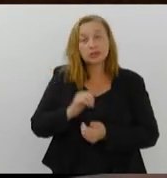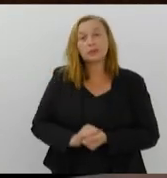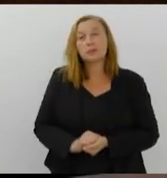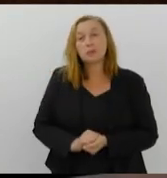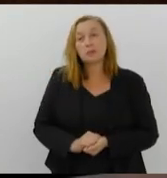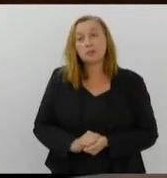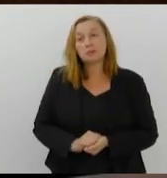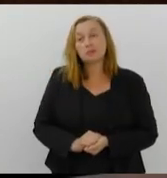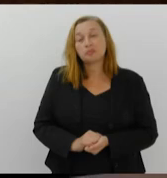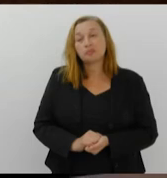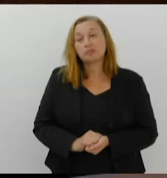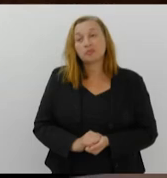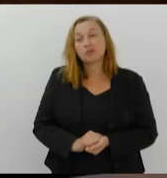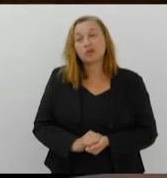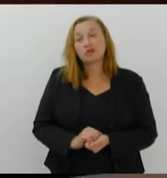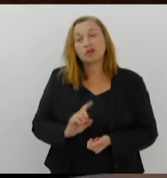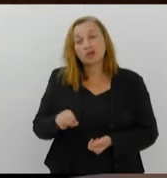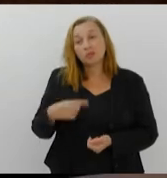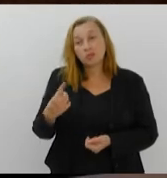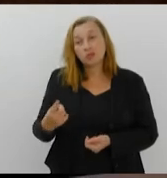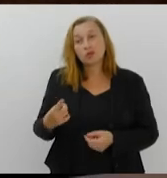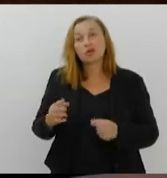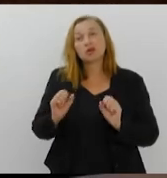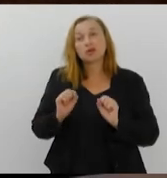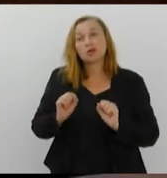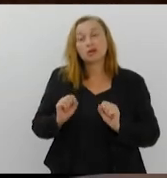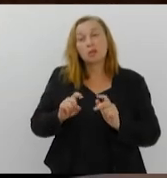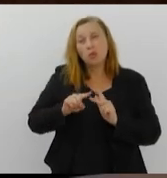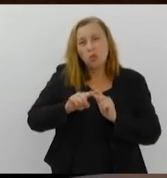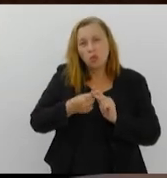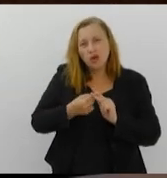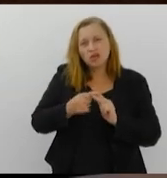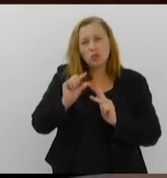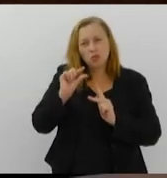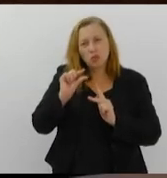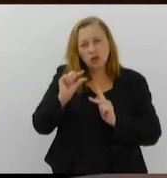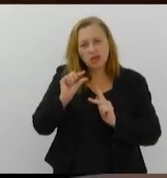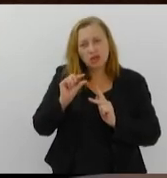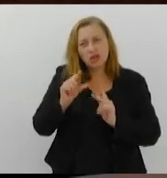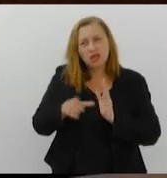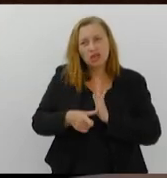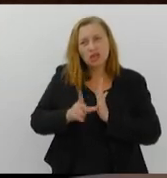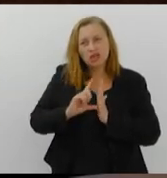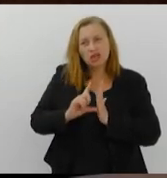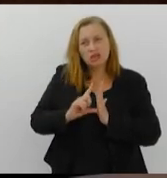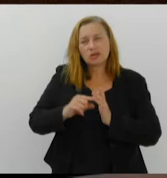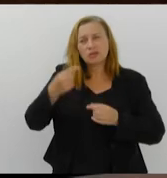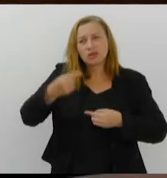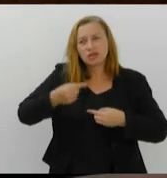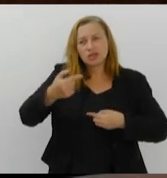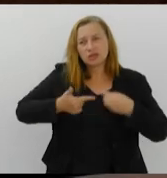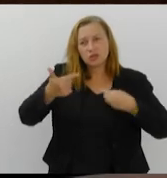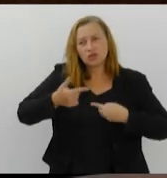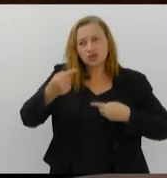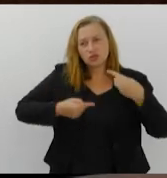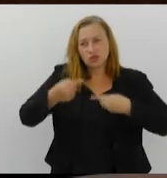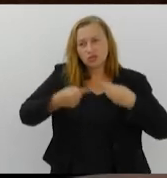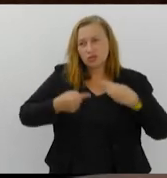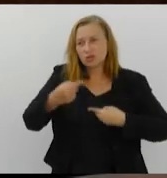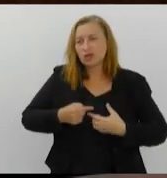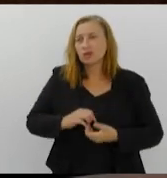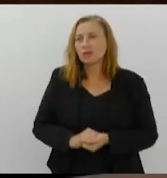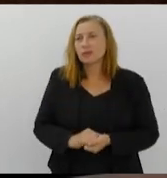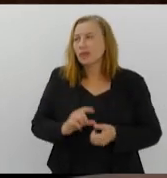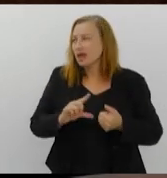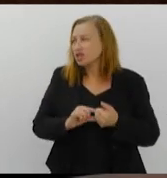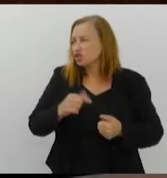E depois a senhora também pode fazer uma correção antes de vir para a segunda discussão. No